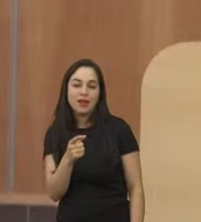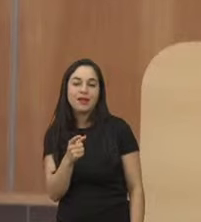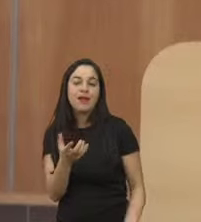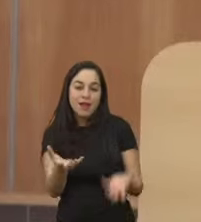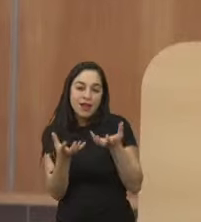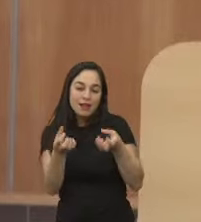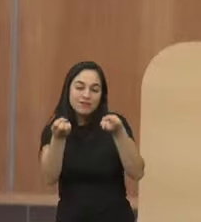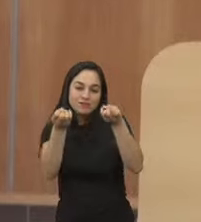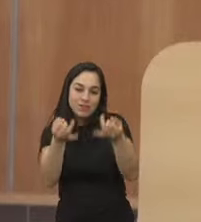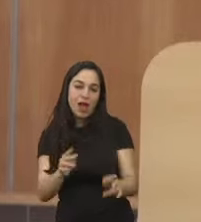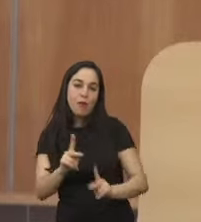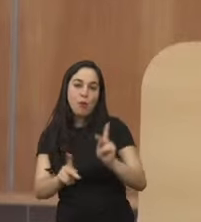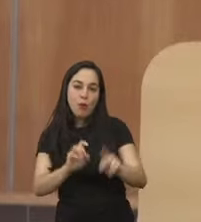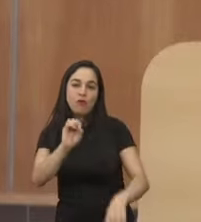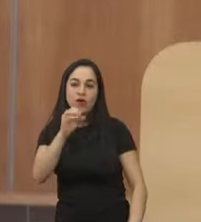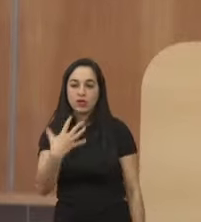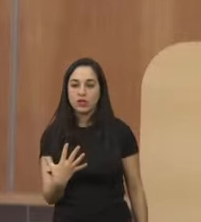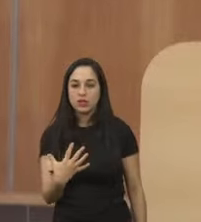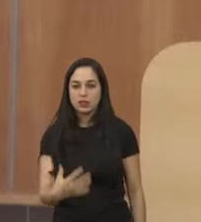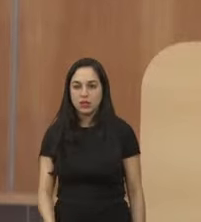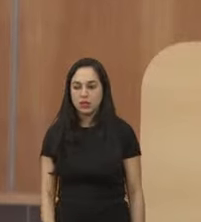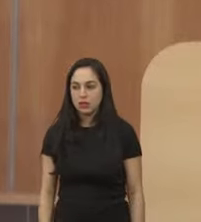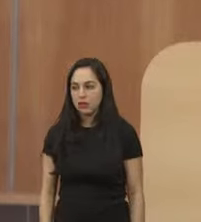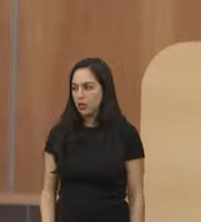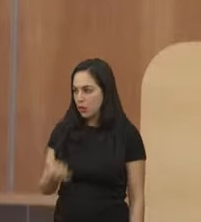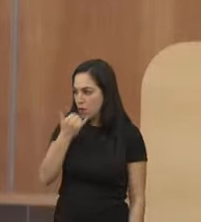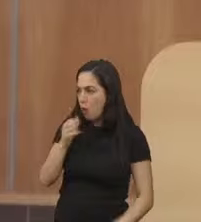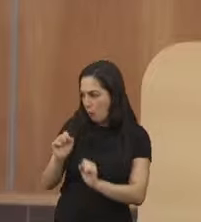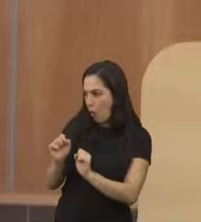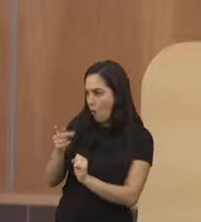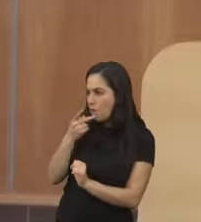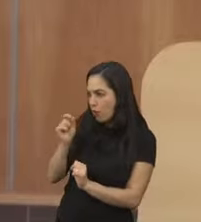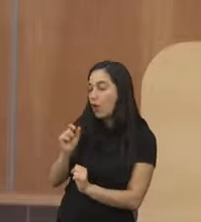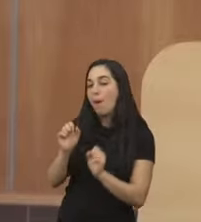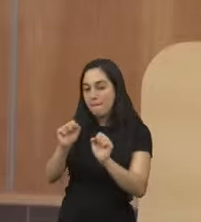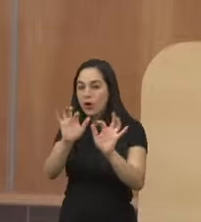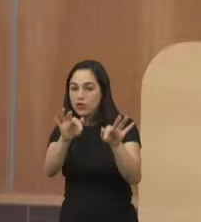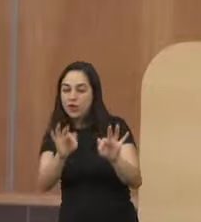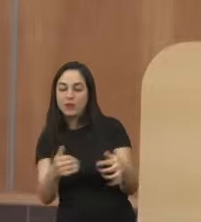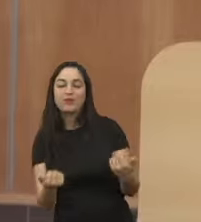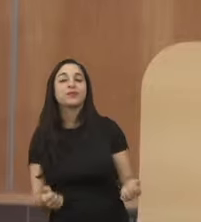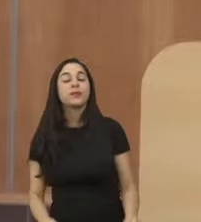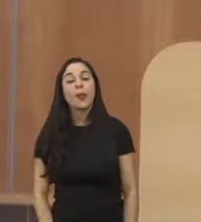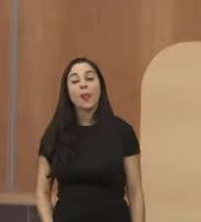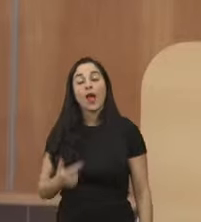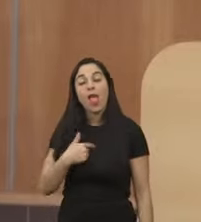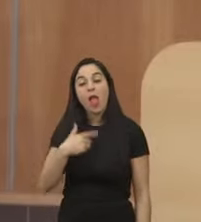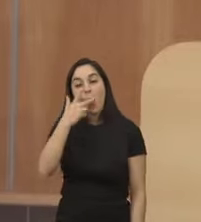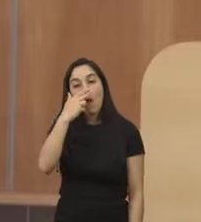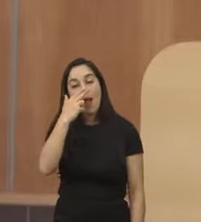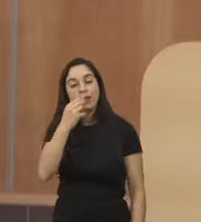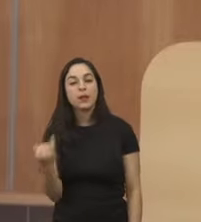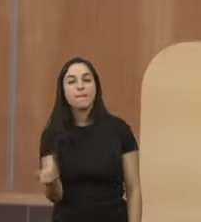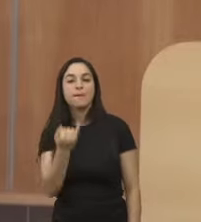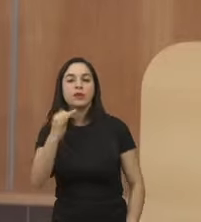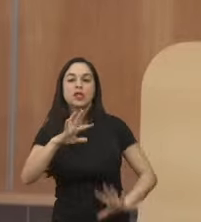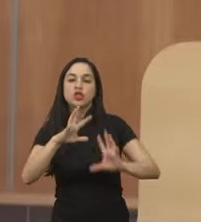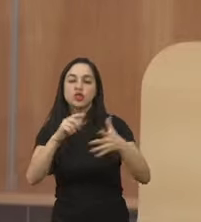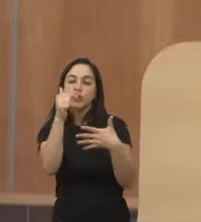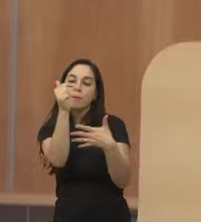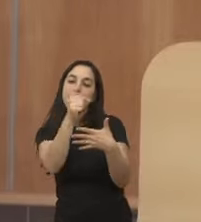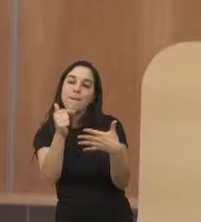acontecendo. E eu acho que... Concede uma parte depois? Concedo no finalzinho da minha fala. E eu acho que é importante a gente esclarecer todos esses